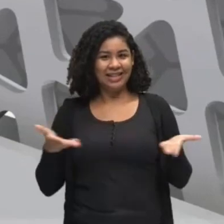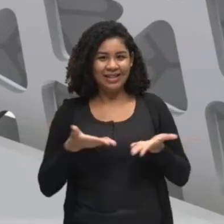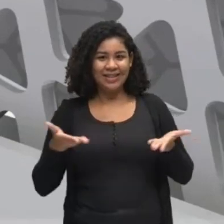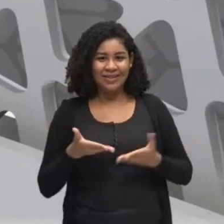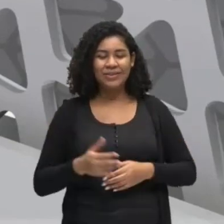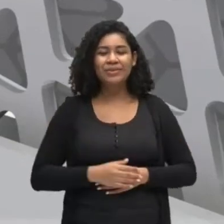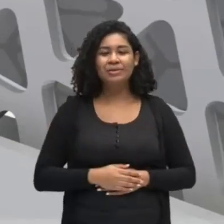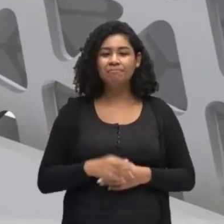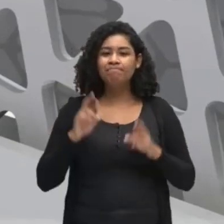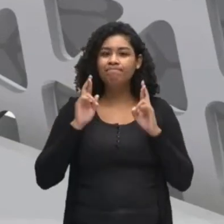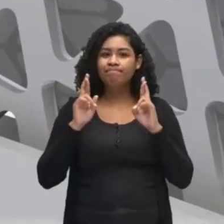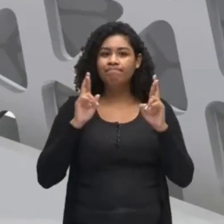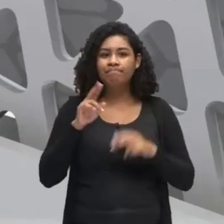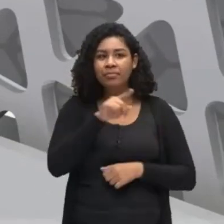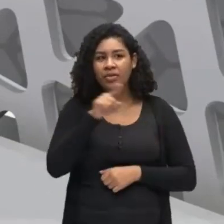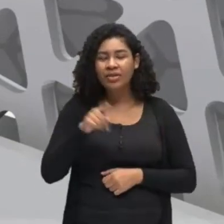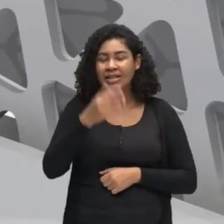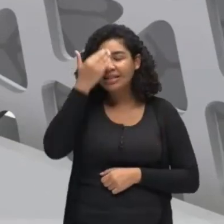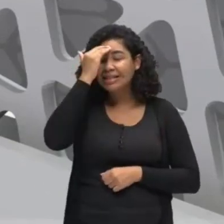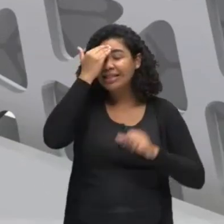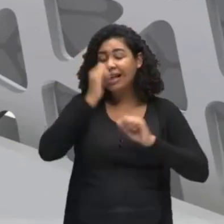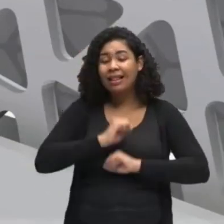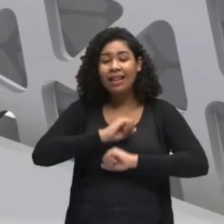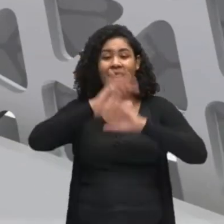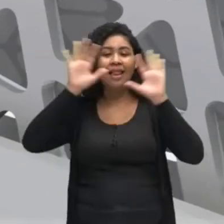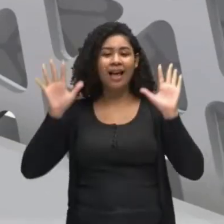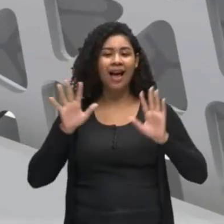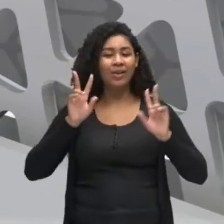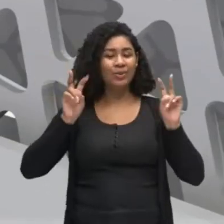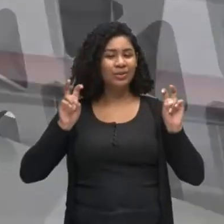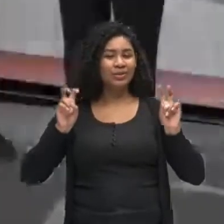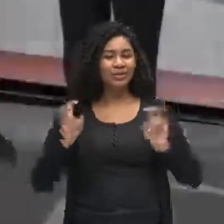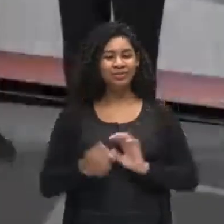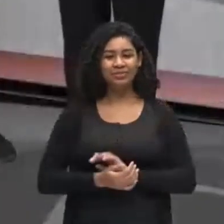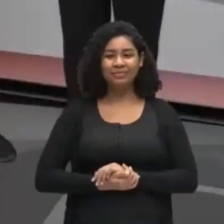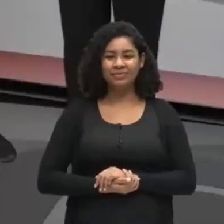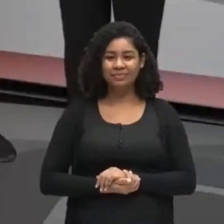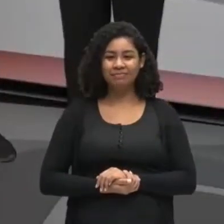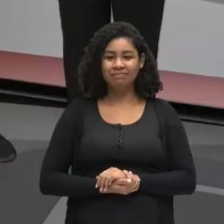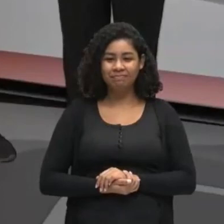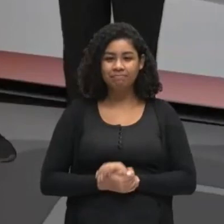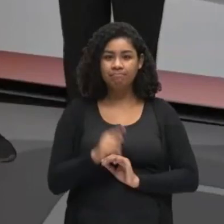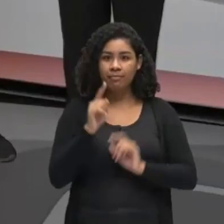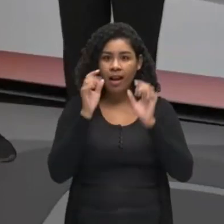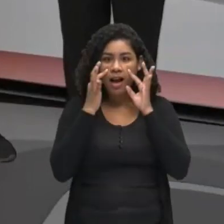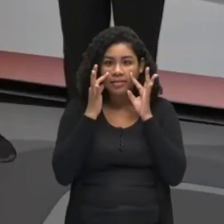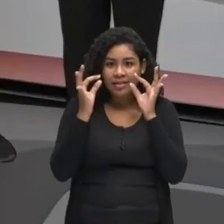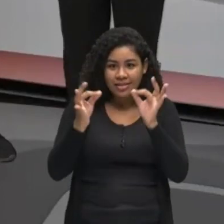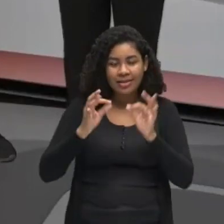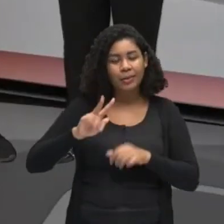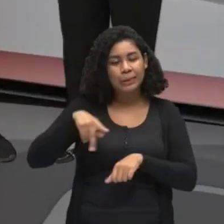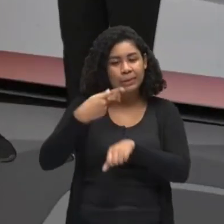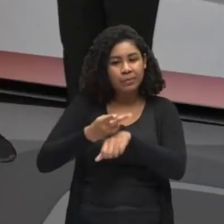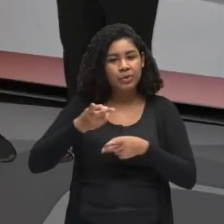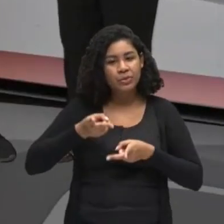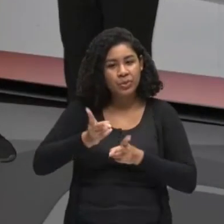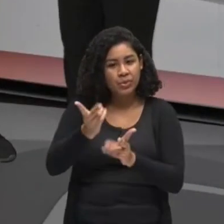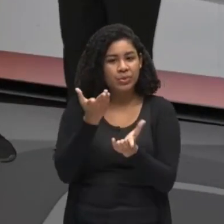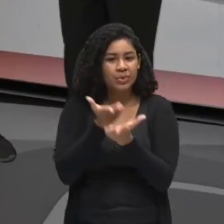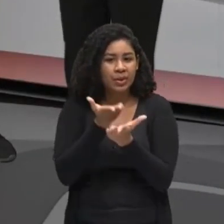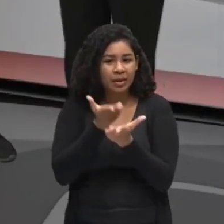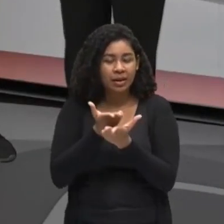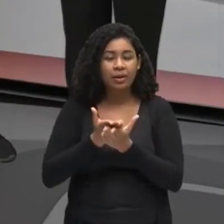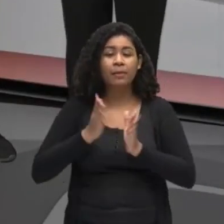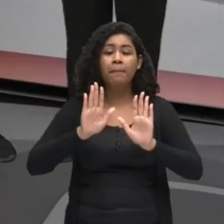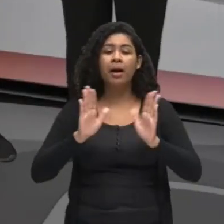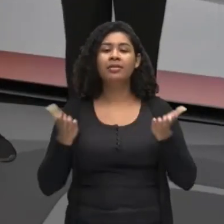hoje. Espero que vocês tenham compreendido muito bem tudo que foi tratado. Fiquem ligadinhos que nós vamos continuar a nossa aula, mas agora... E